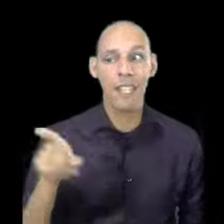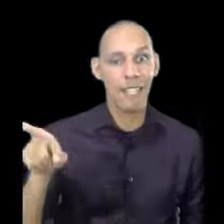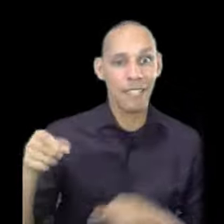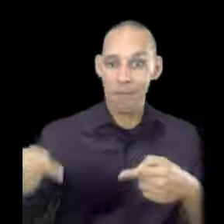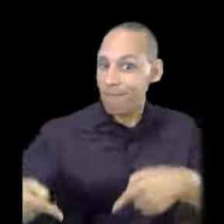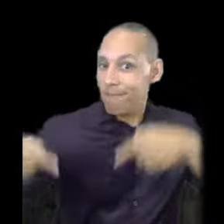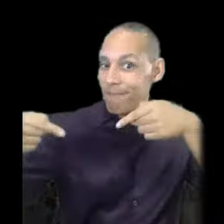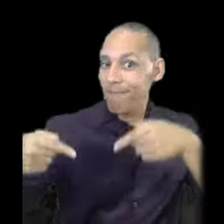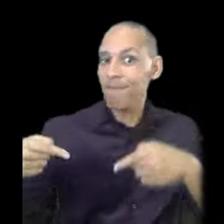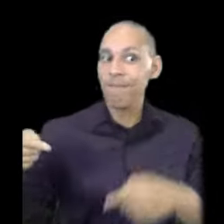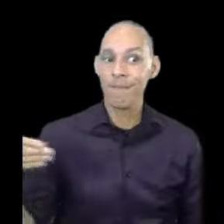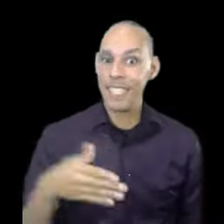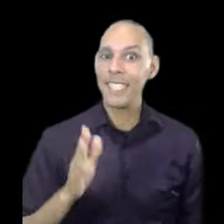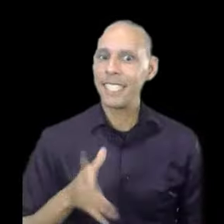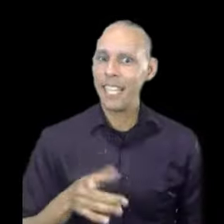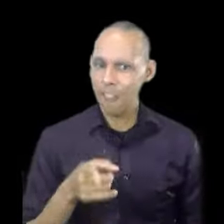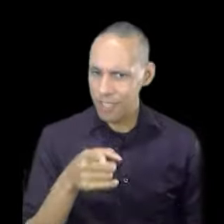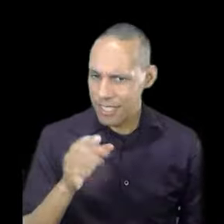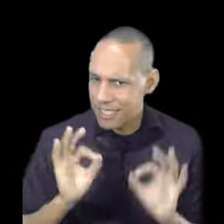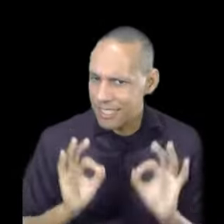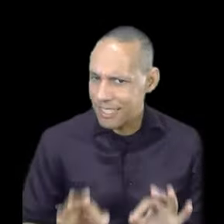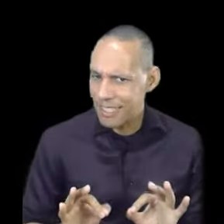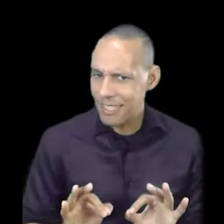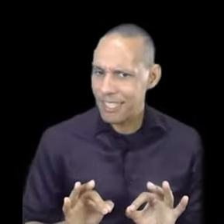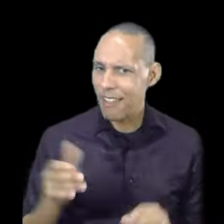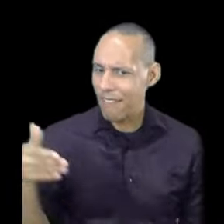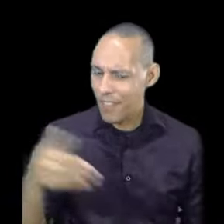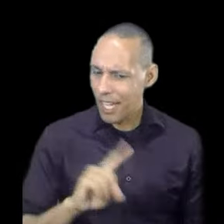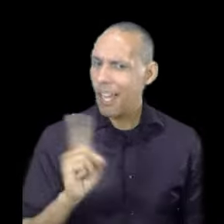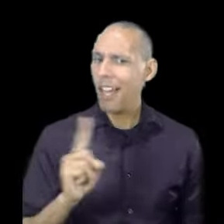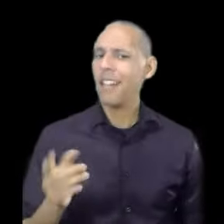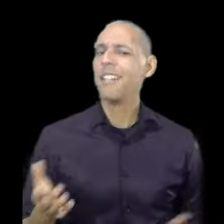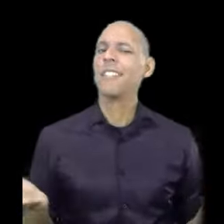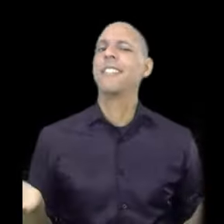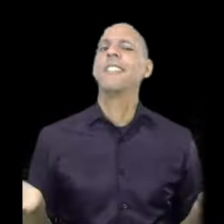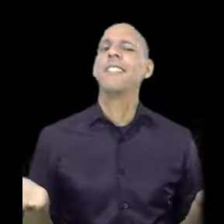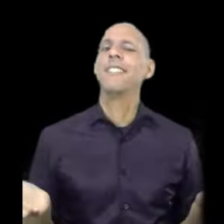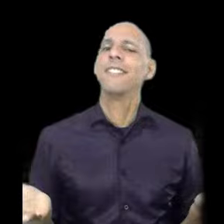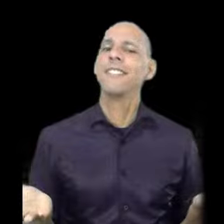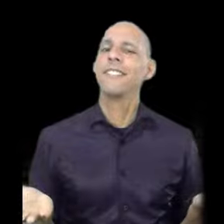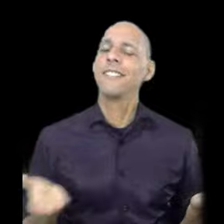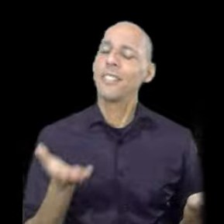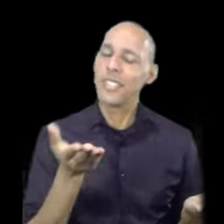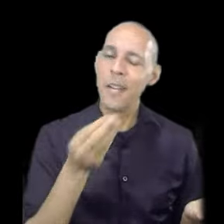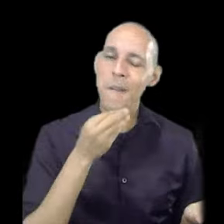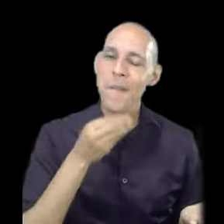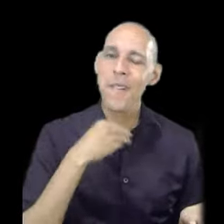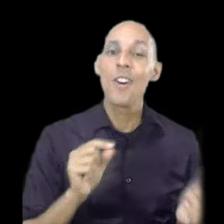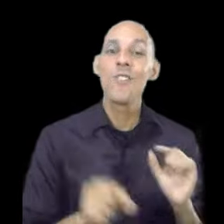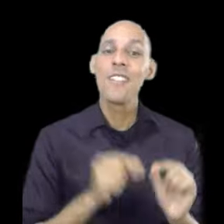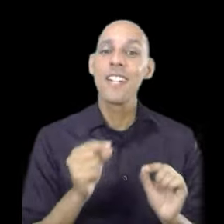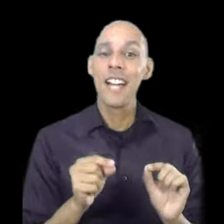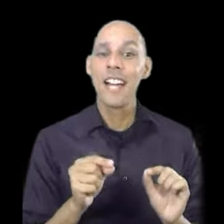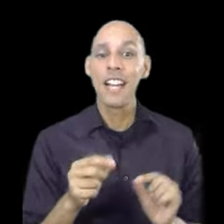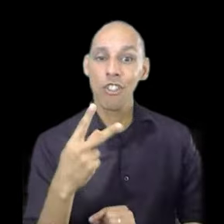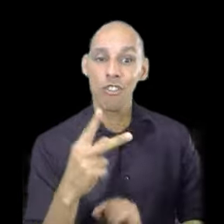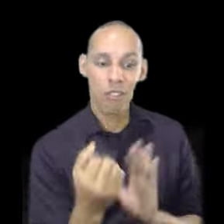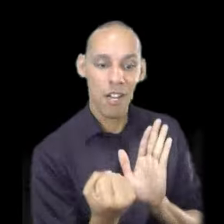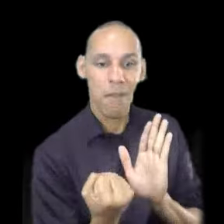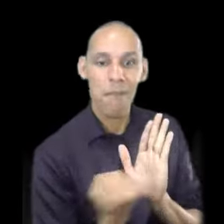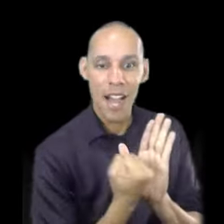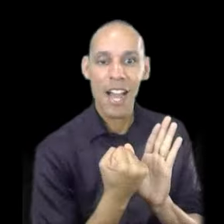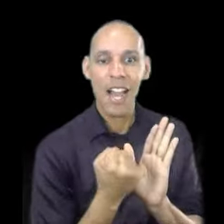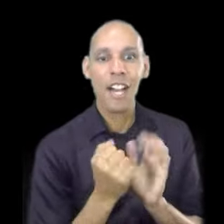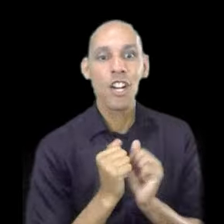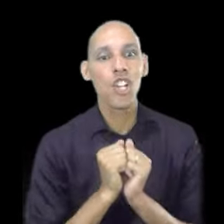conosco. Você tem certeza que vai ficar de fora dessa? É isso aí! É a chance que você tem de juntar a sua marca com a